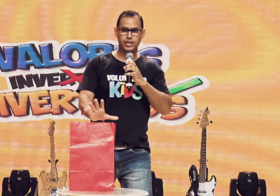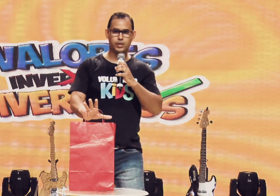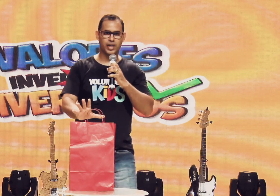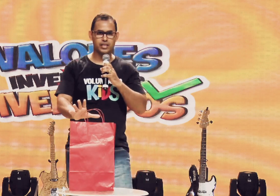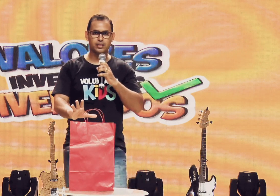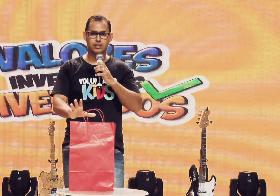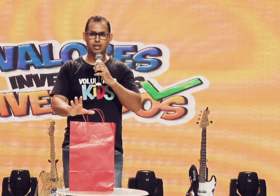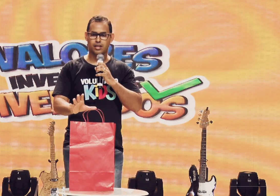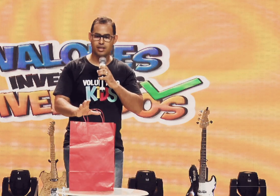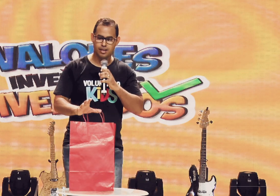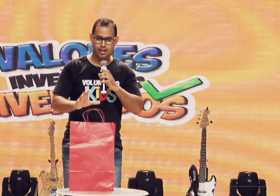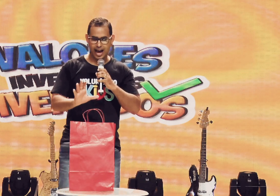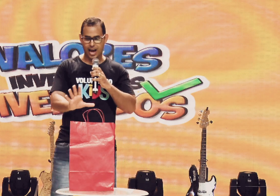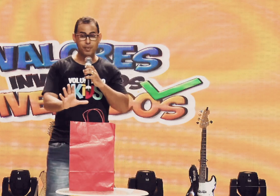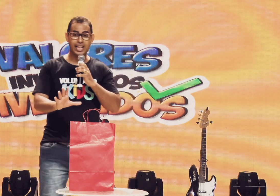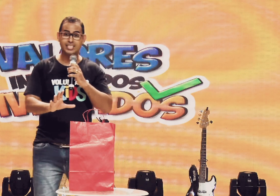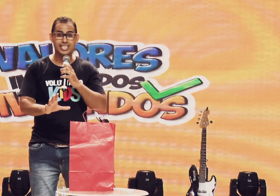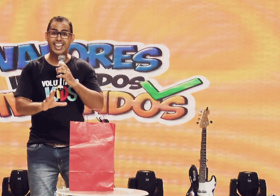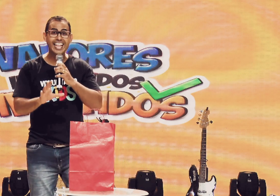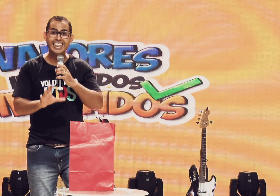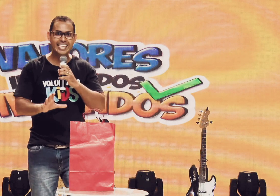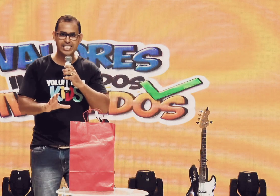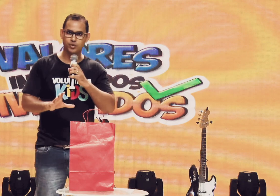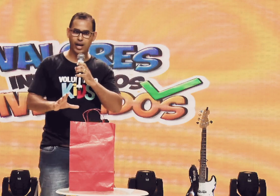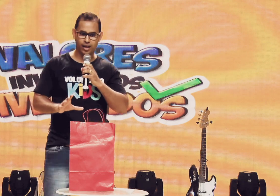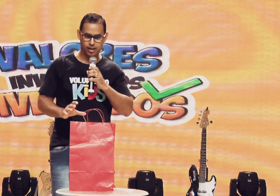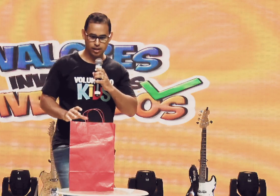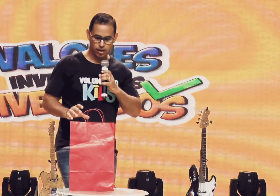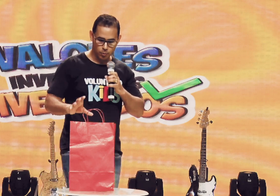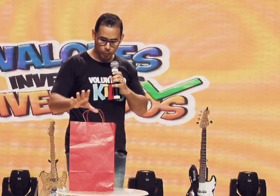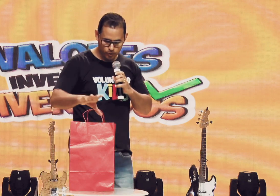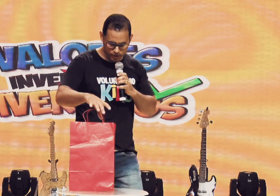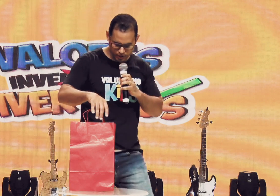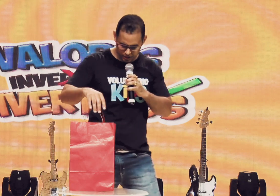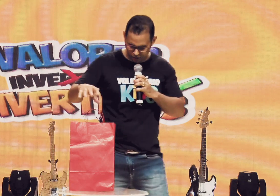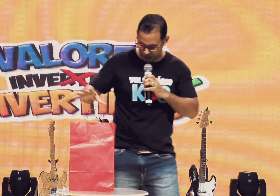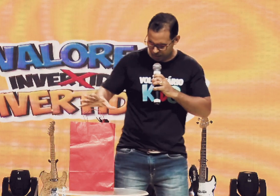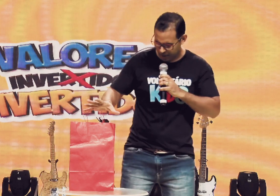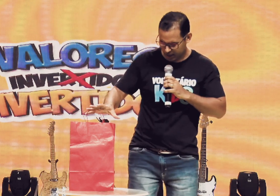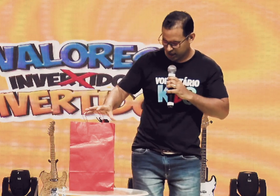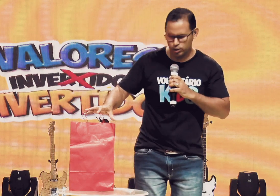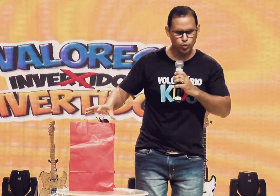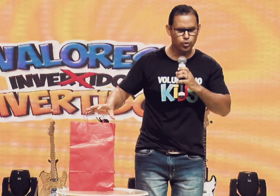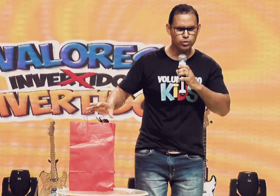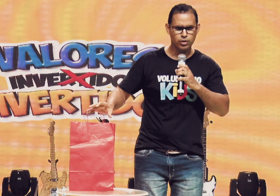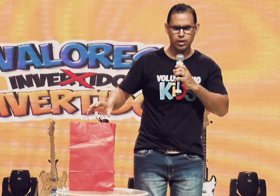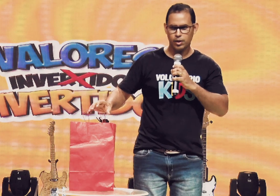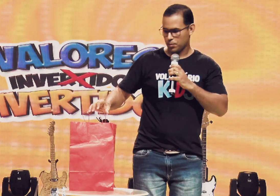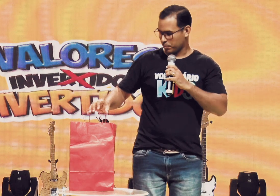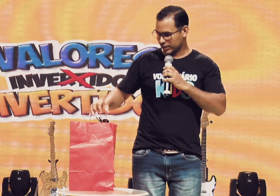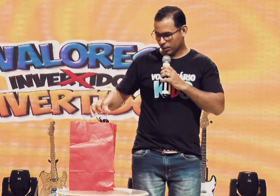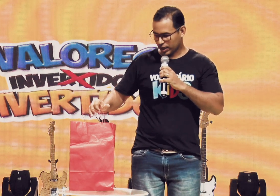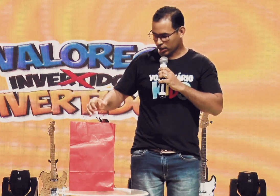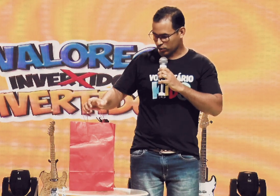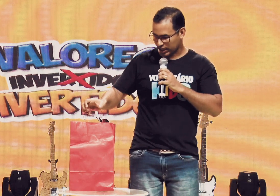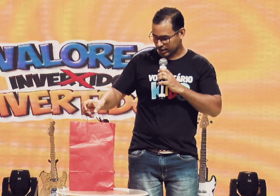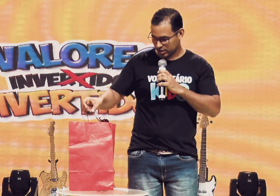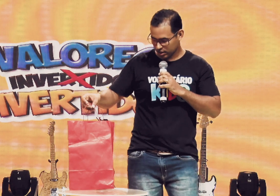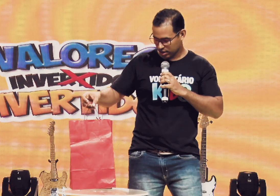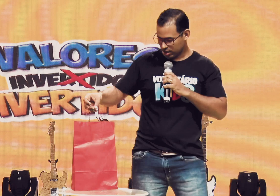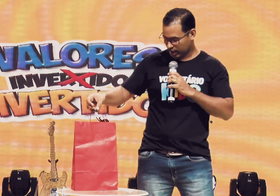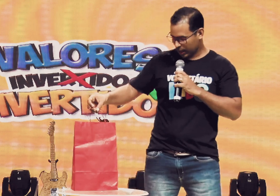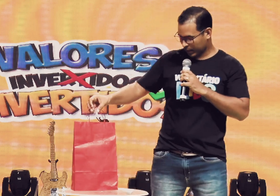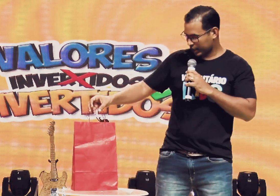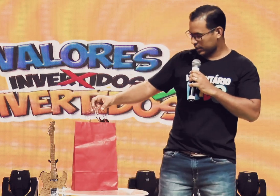Vocês estão vendo esse presente? A embalagem dela é linda, não é? Bonita, vermelha e tudo. Mas sabe o que é que